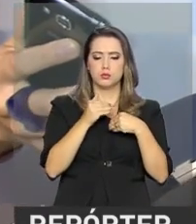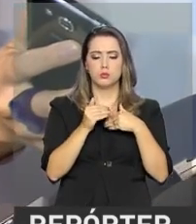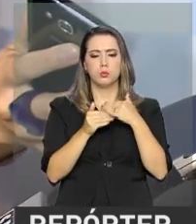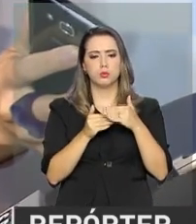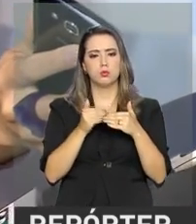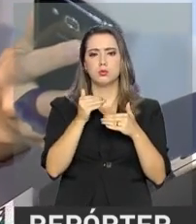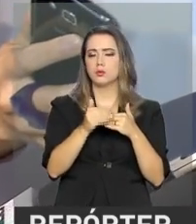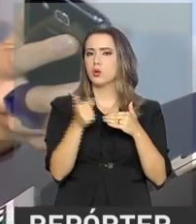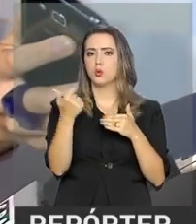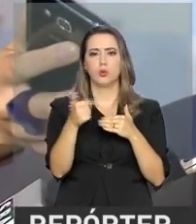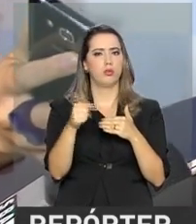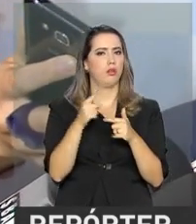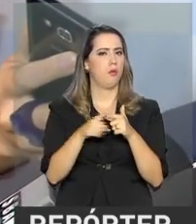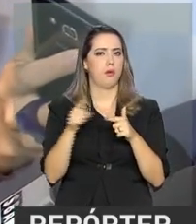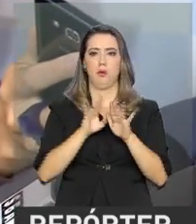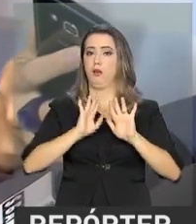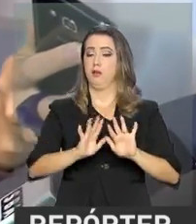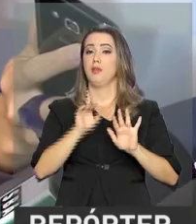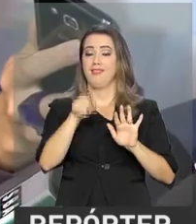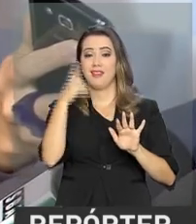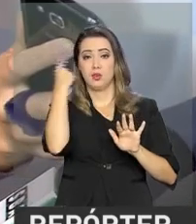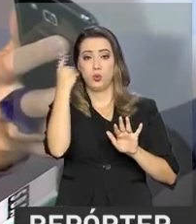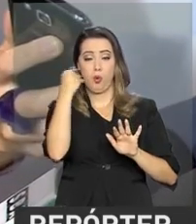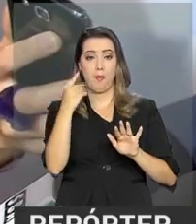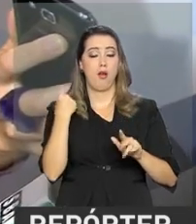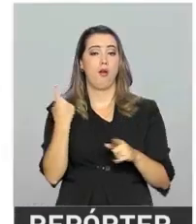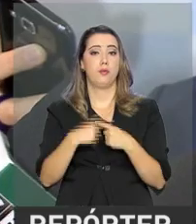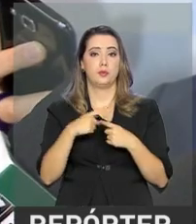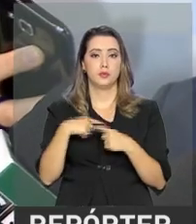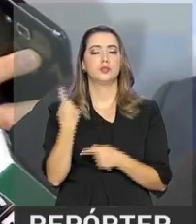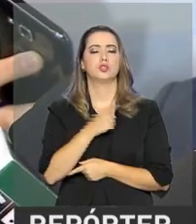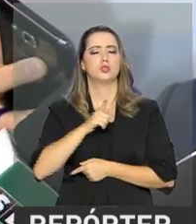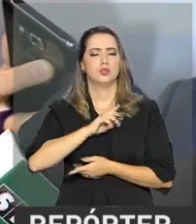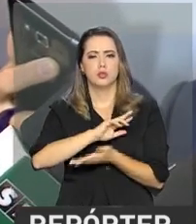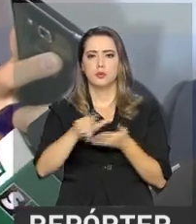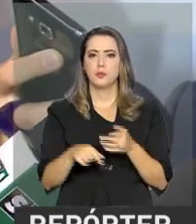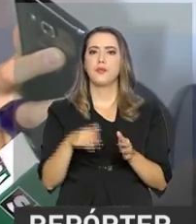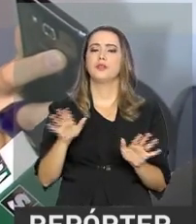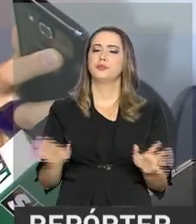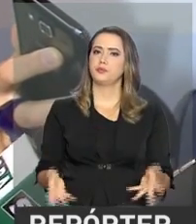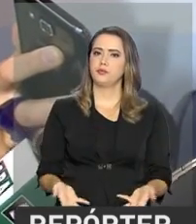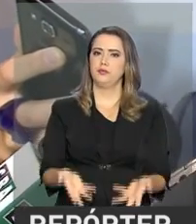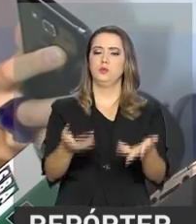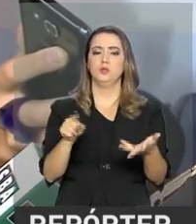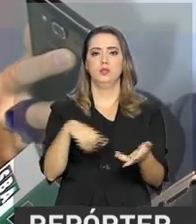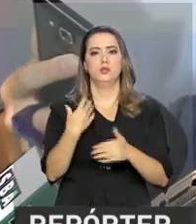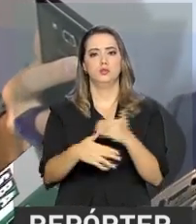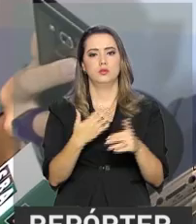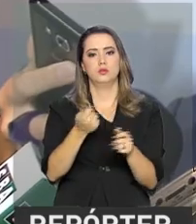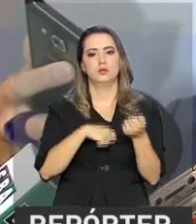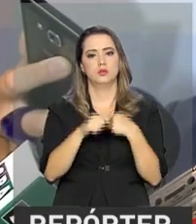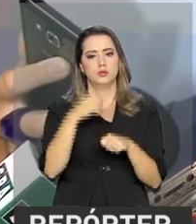de forma nenhuma vai ter impacto, até porque os nossos estoques estão muito elevados. A produção vai continuar alavancando a economia